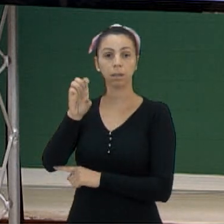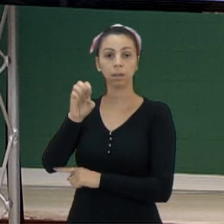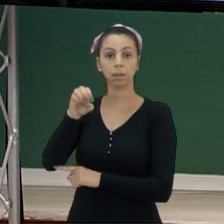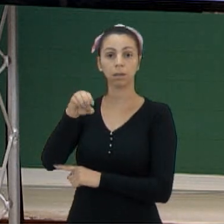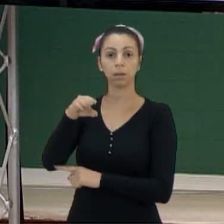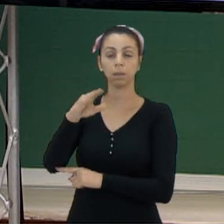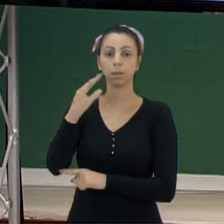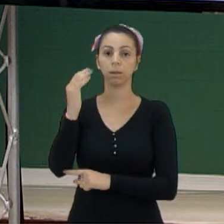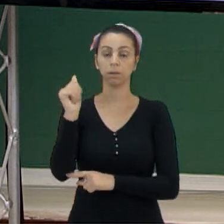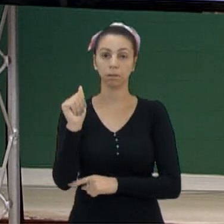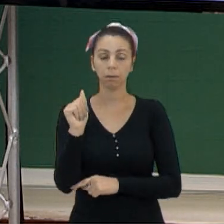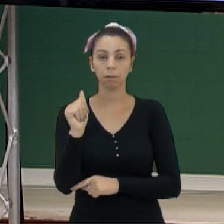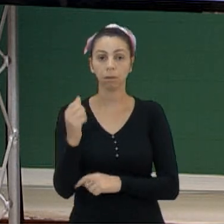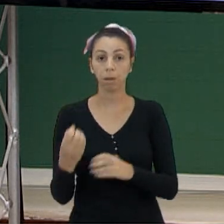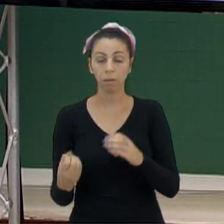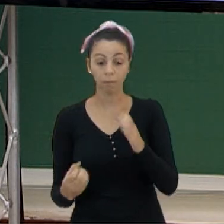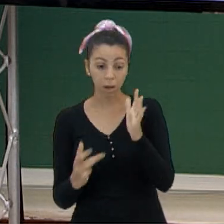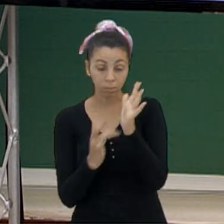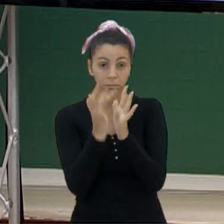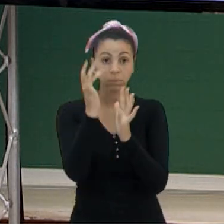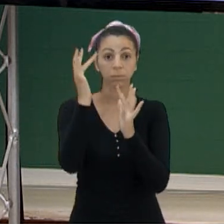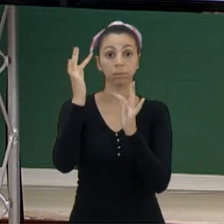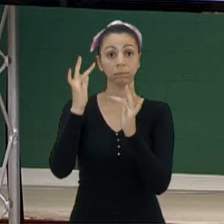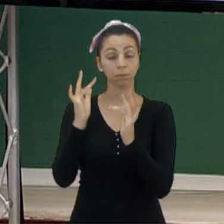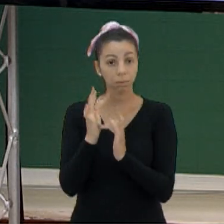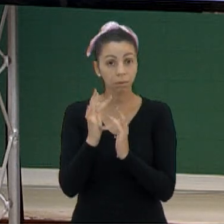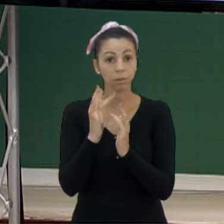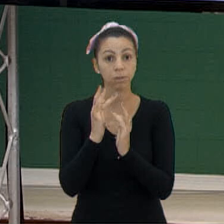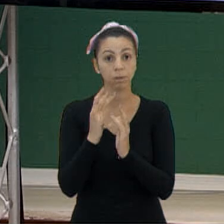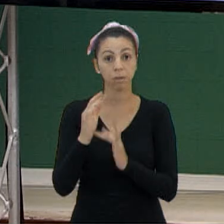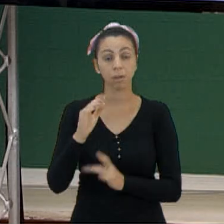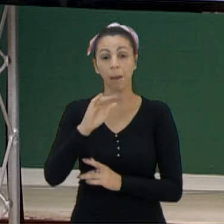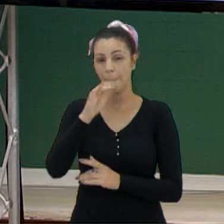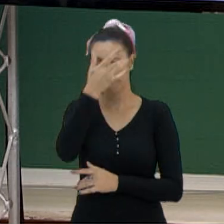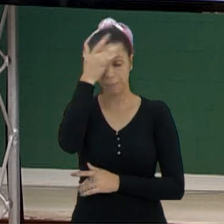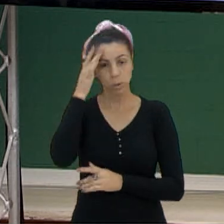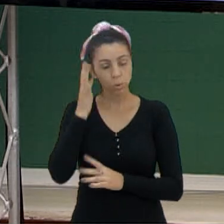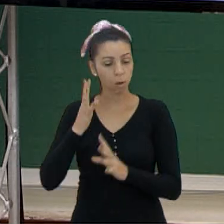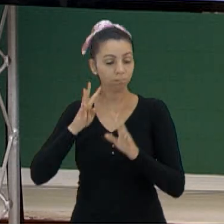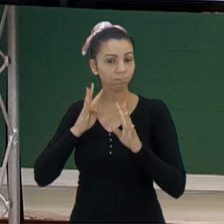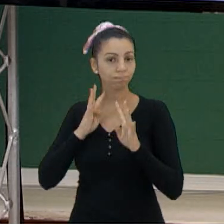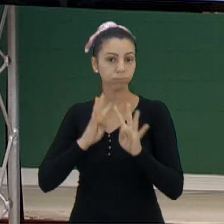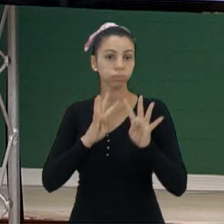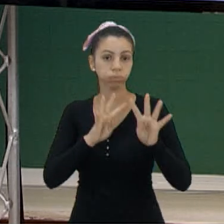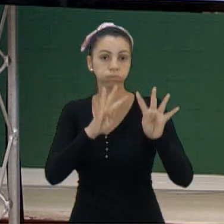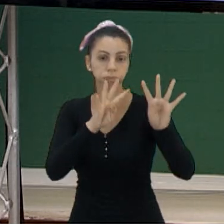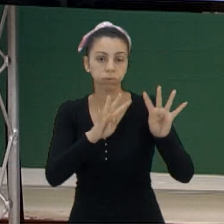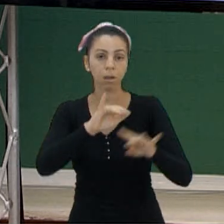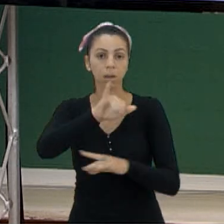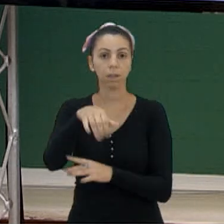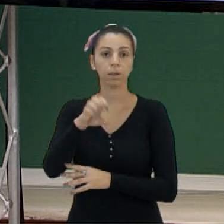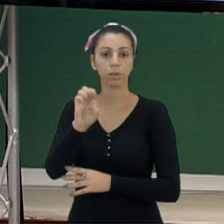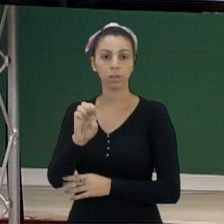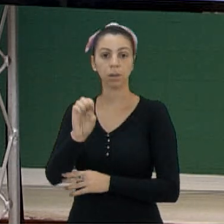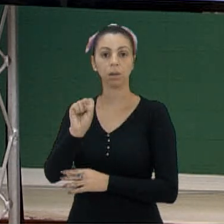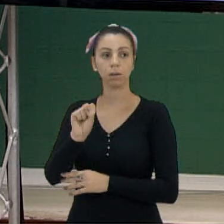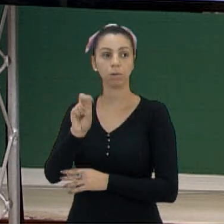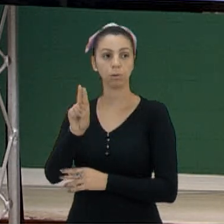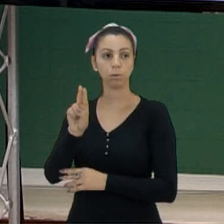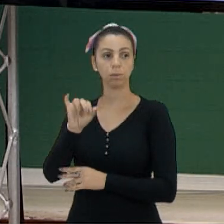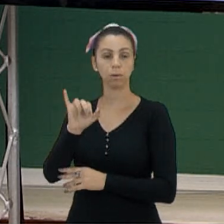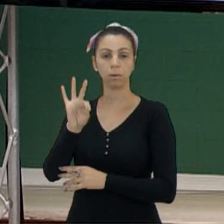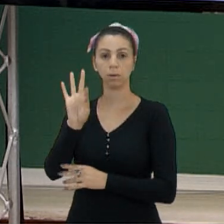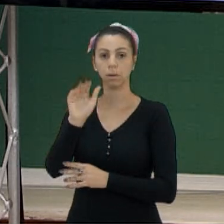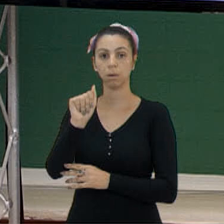construir, vai fundar os jesuítas, né? Que eles vêm para o Novo Mundo catequizar, a gente vai começar a envolver